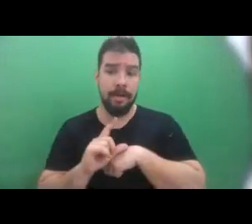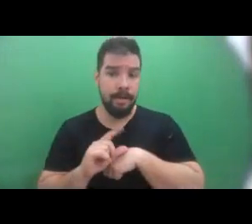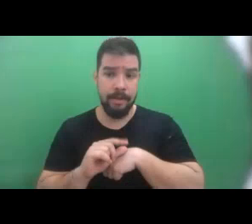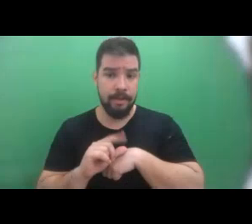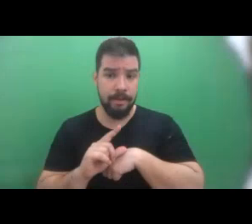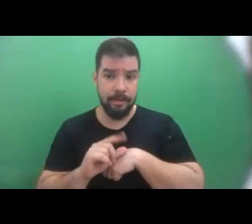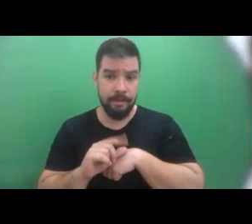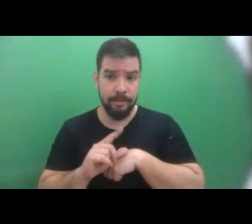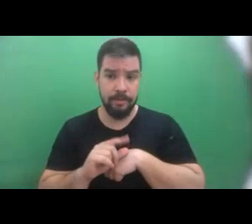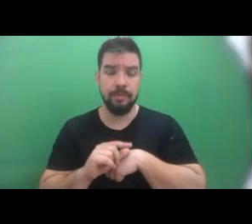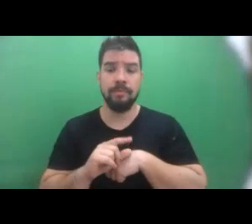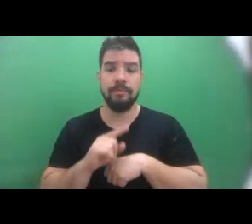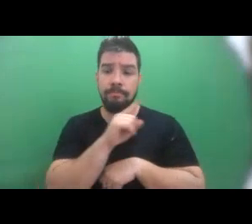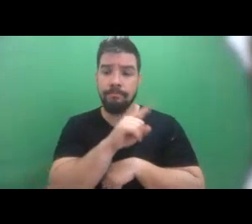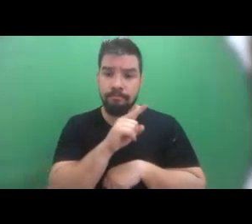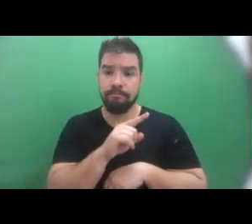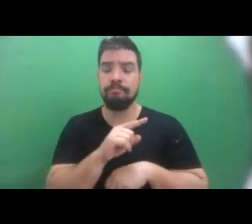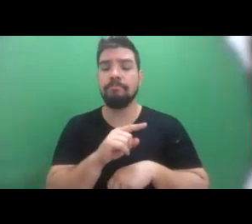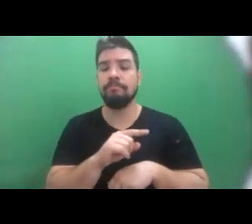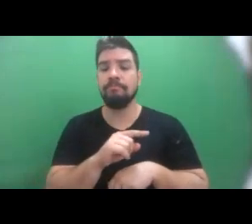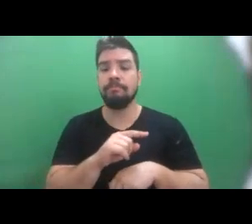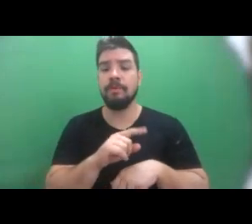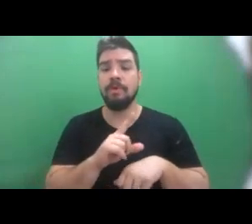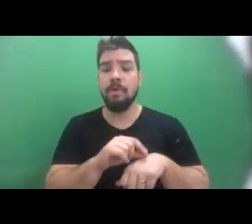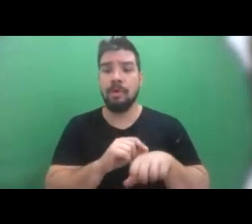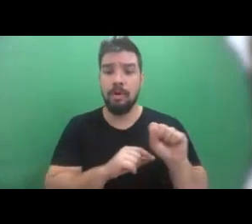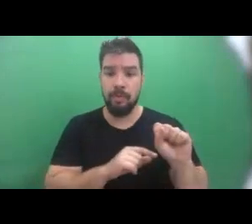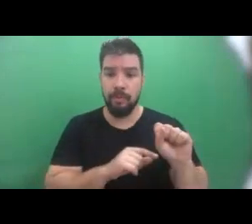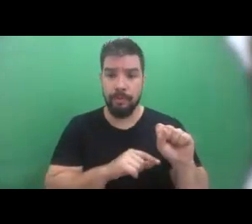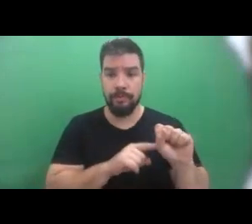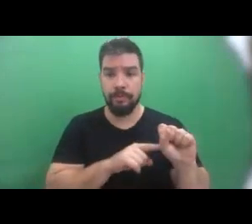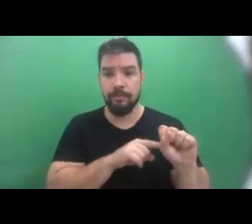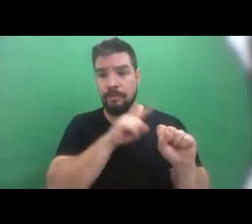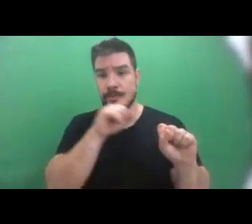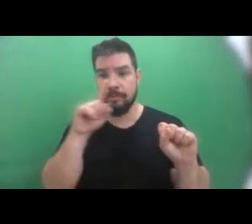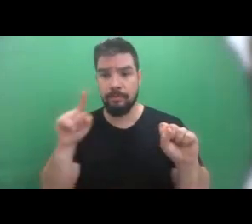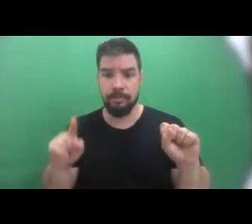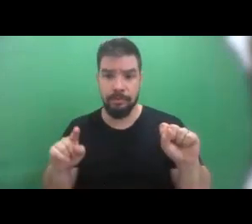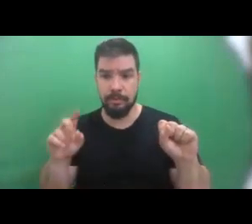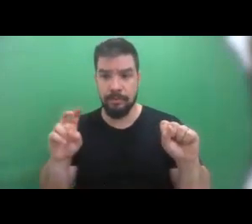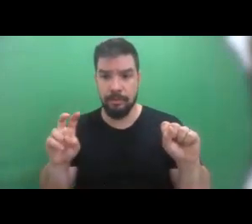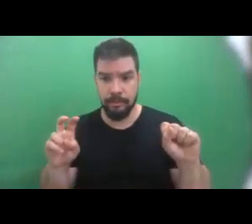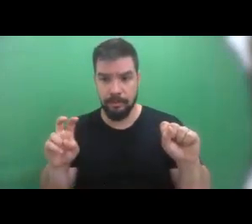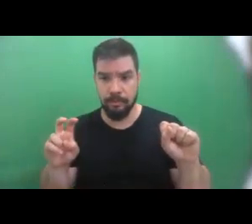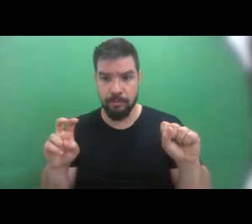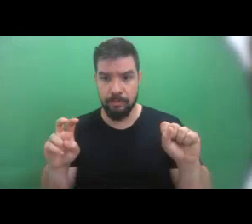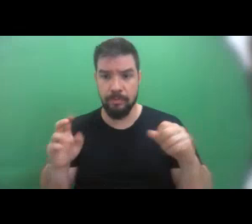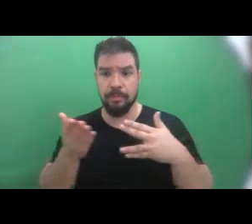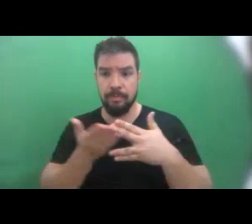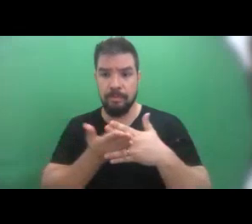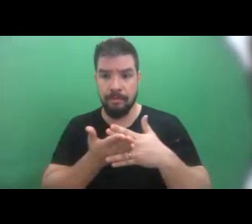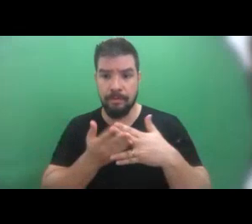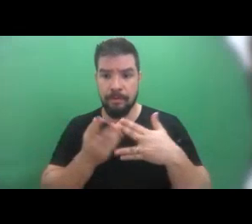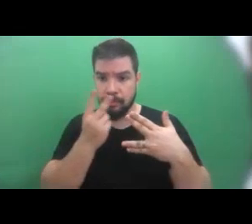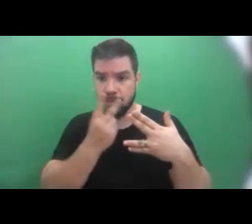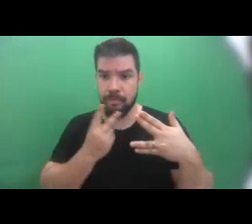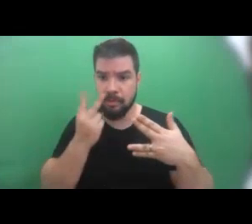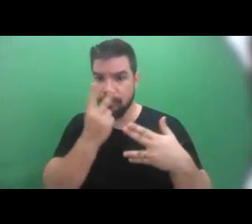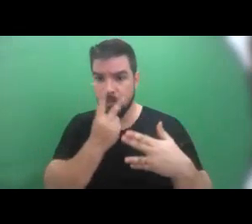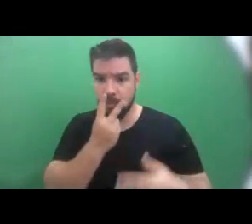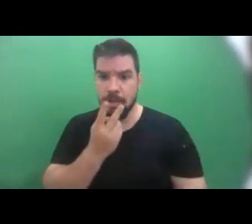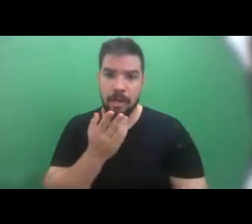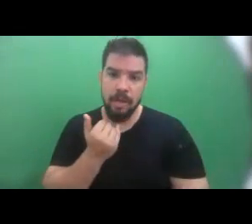das atividades é de 8 horas da manhã até as 17, com 2 horas de intervalo aí para o almoço,